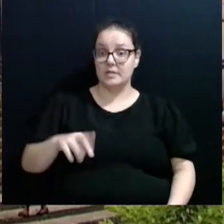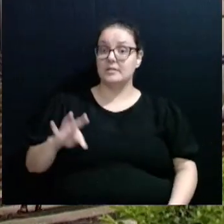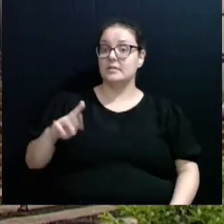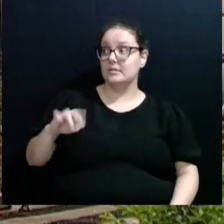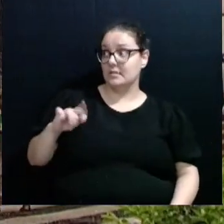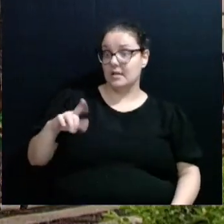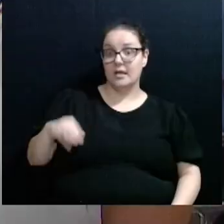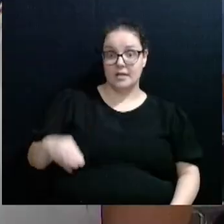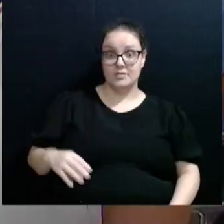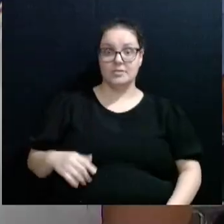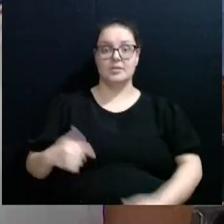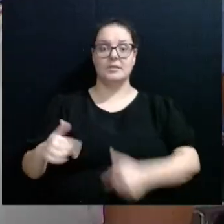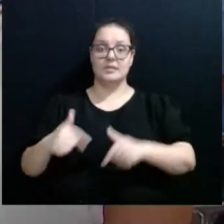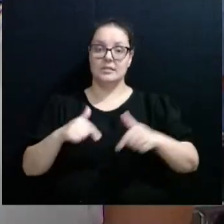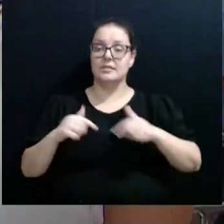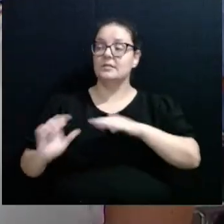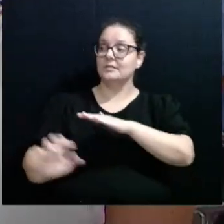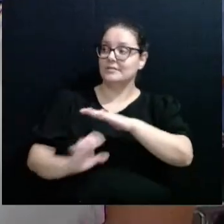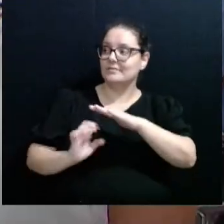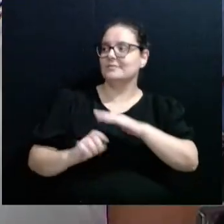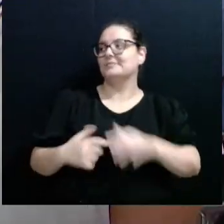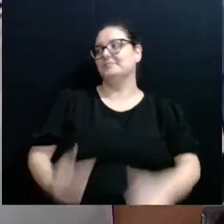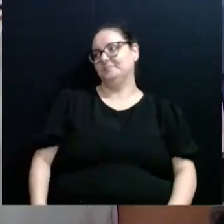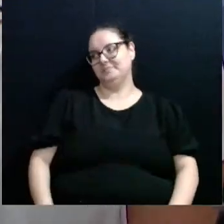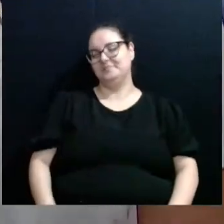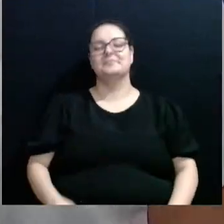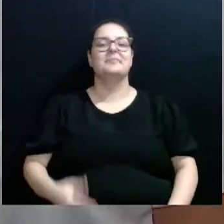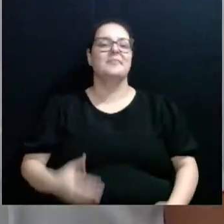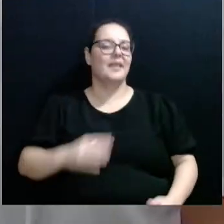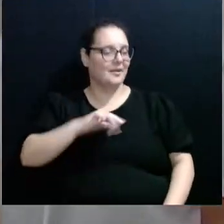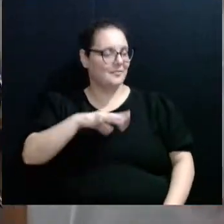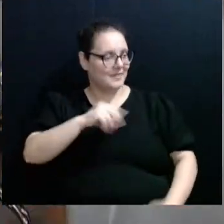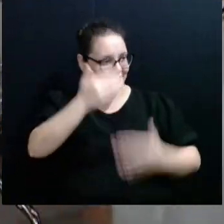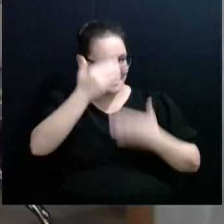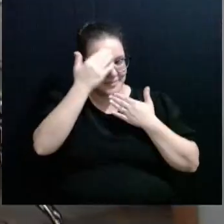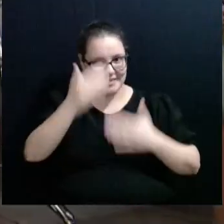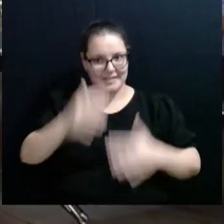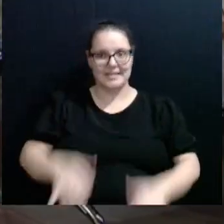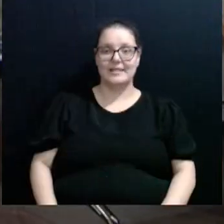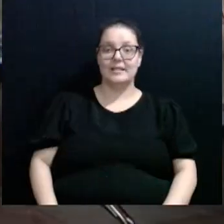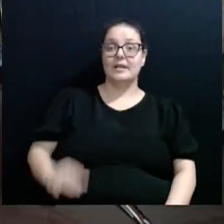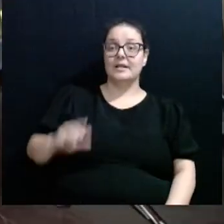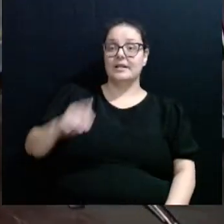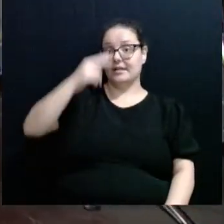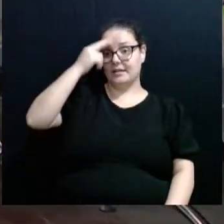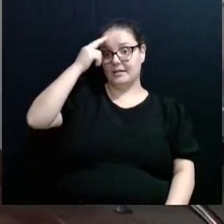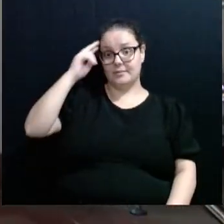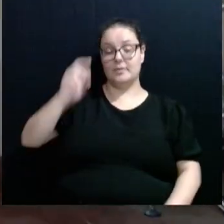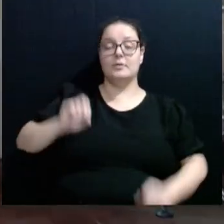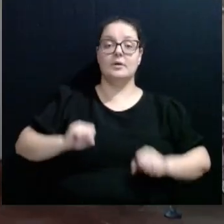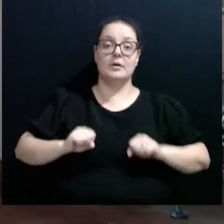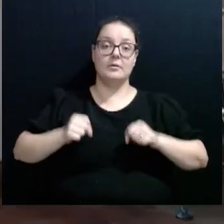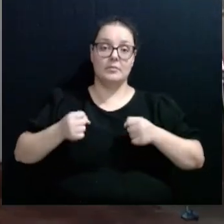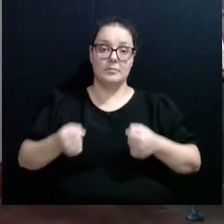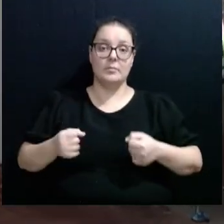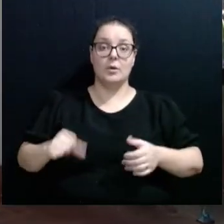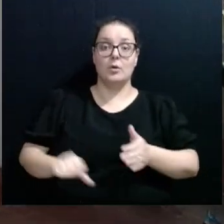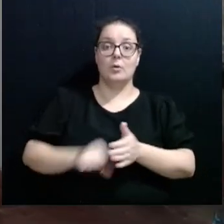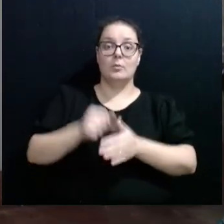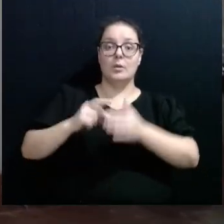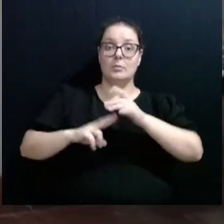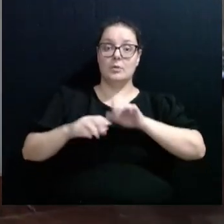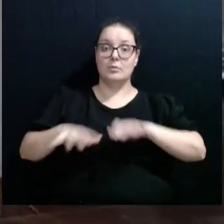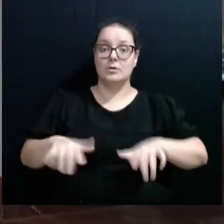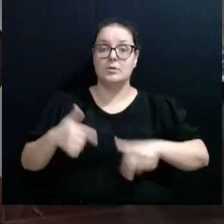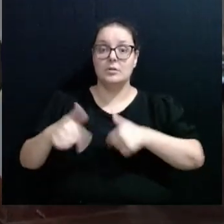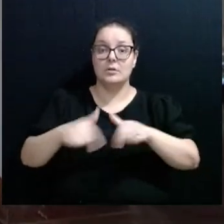para entrevista e seleção. Camila, então mais uma vez muito obrigado, viu? Gabriel, então só reforçando, o primeiro feirão de emprego e oportunidades